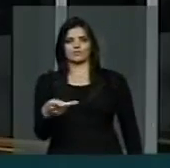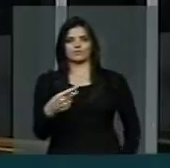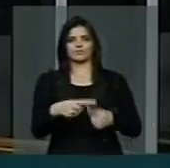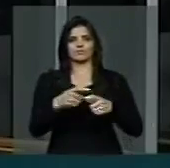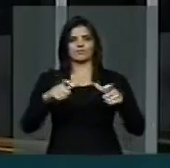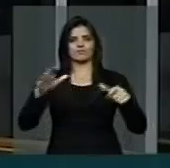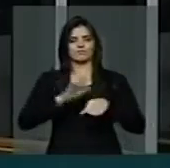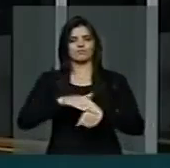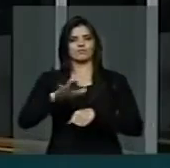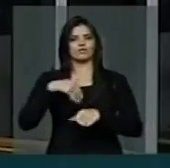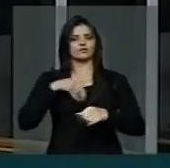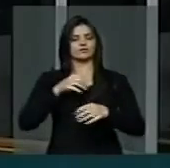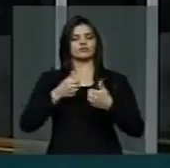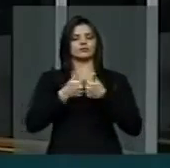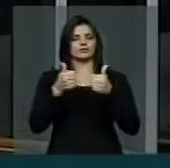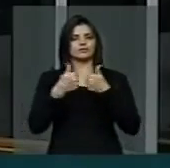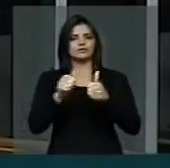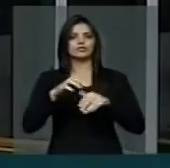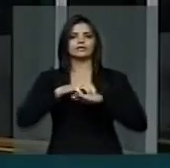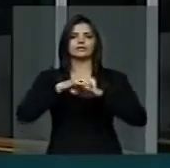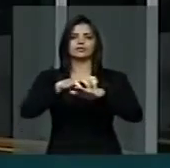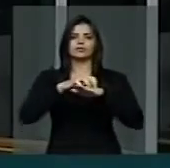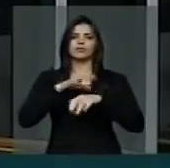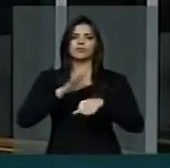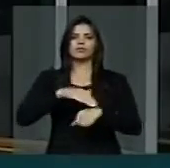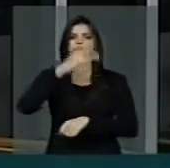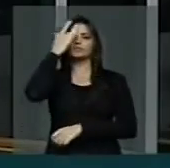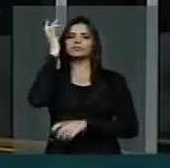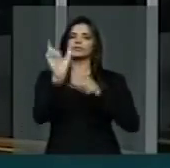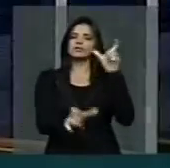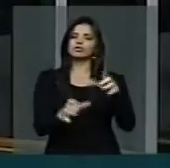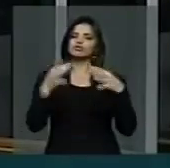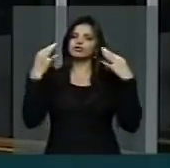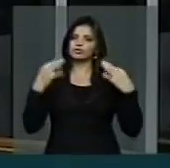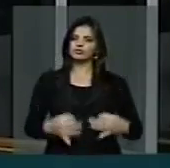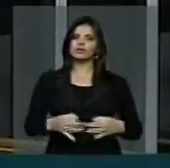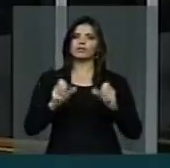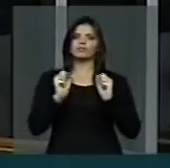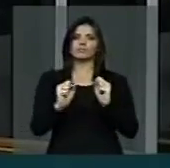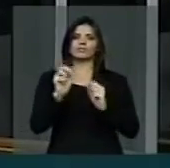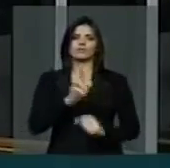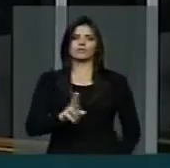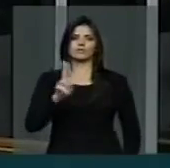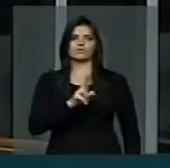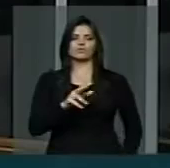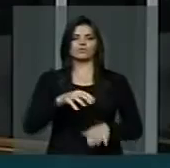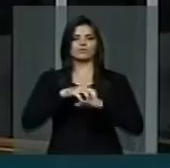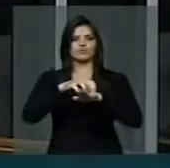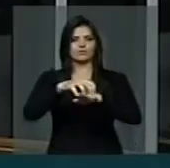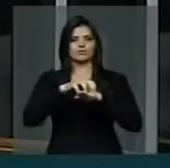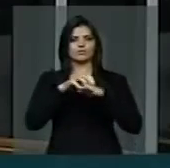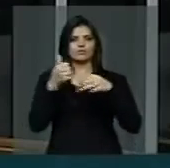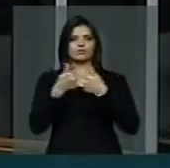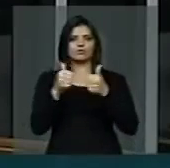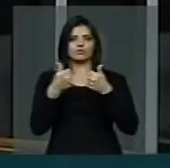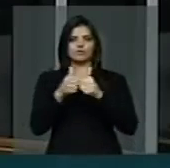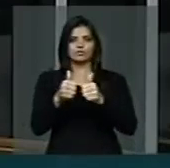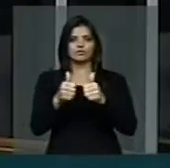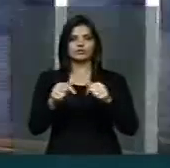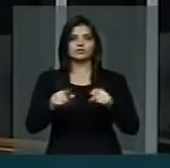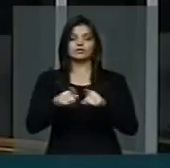ampliar o transporte para que mais pessoas dignamente possam utilizá-lo, o transporte coletivo.